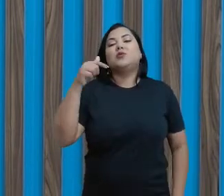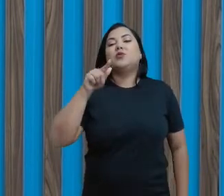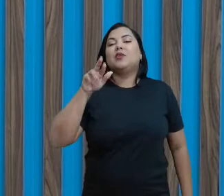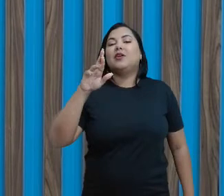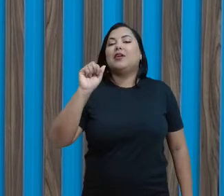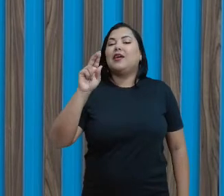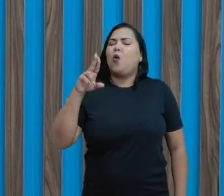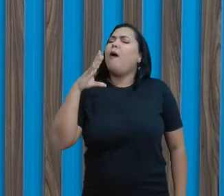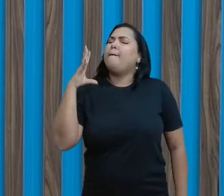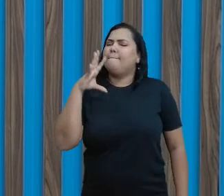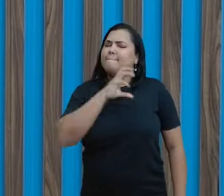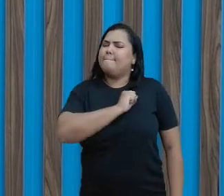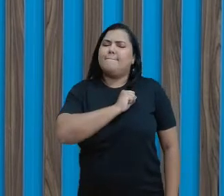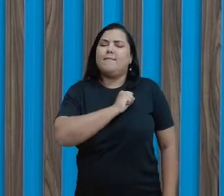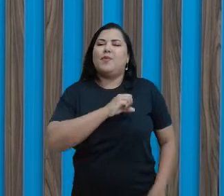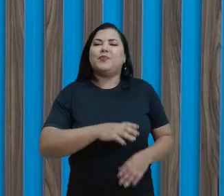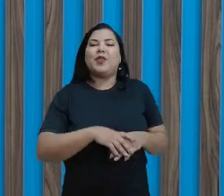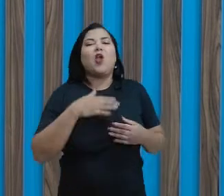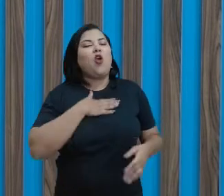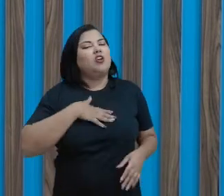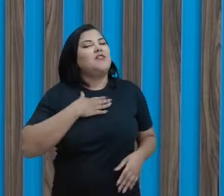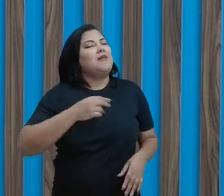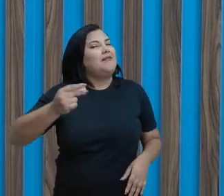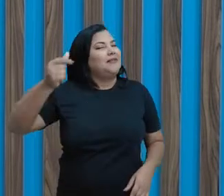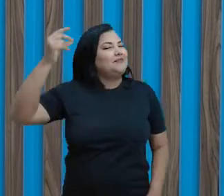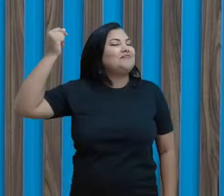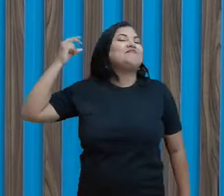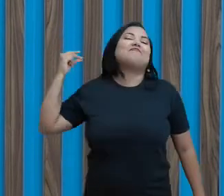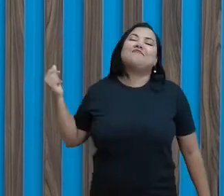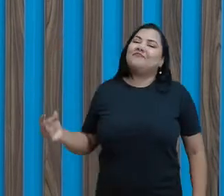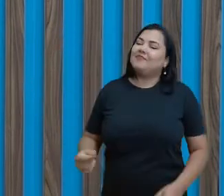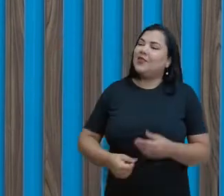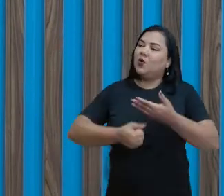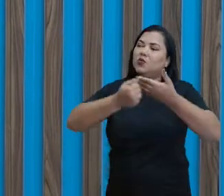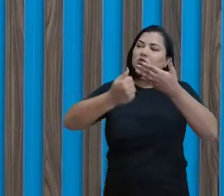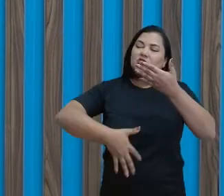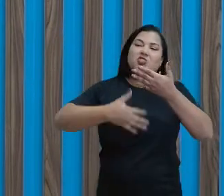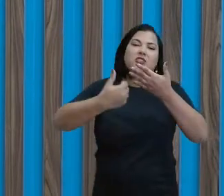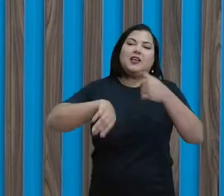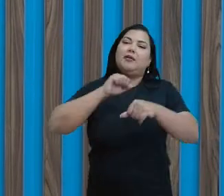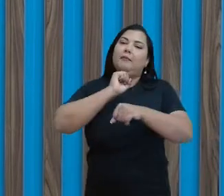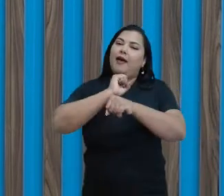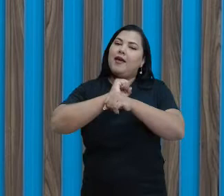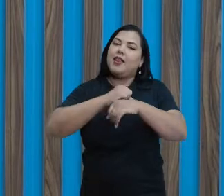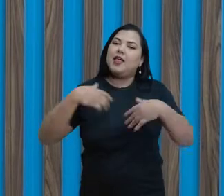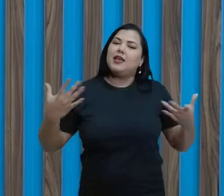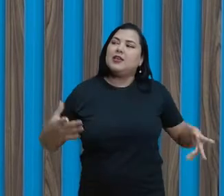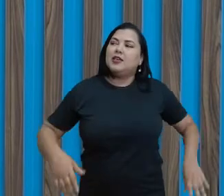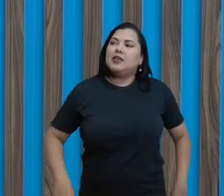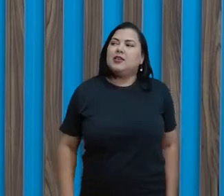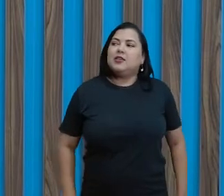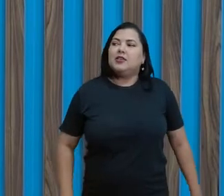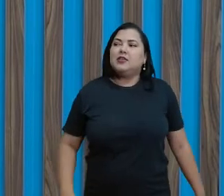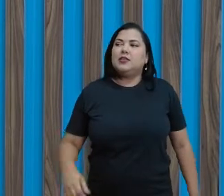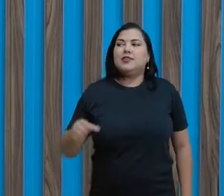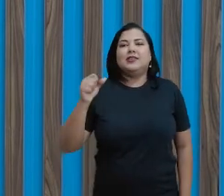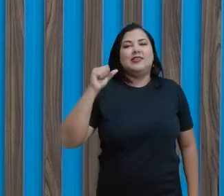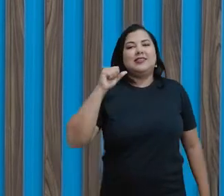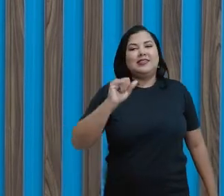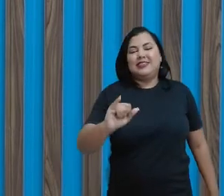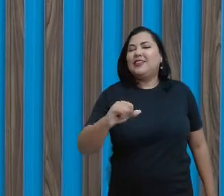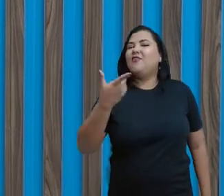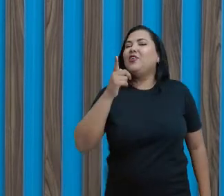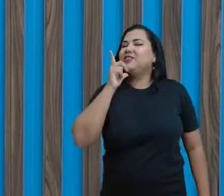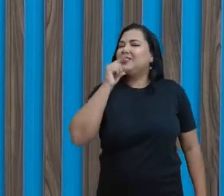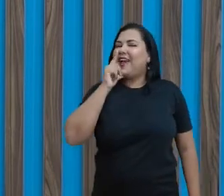eu gostava de fazer, mas faz muito tempo, viu? Faz muito tempo. E o chat aqui continua paradinho, se fosse água, tava cheia de